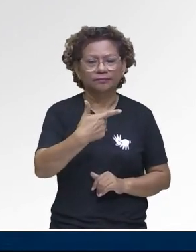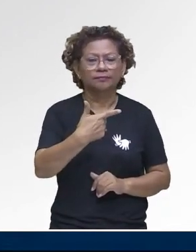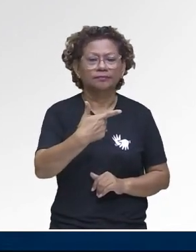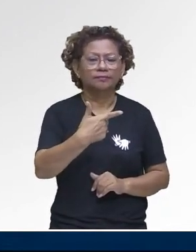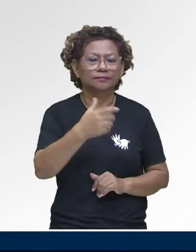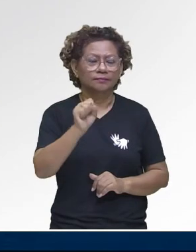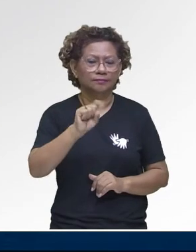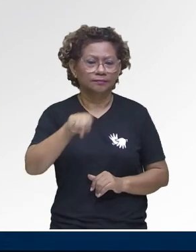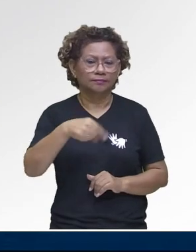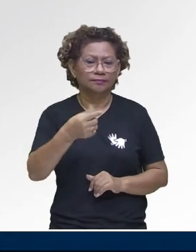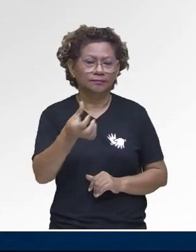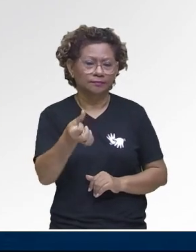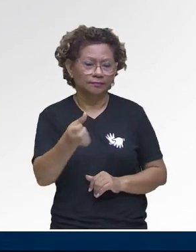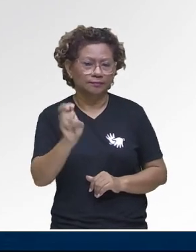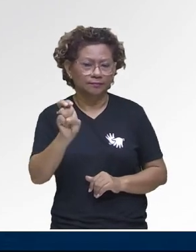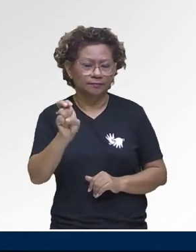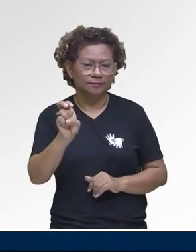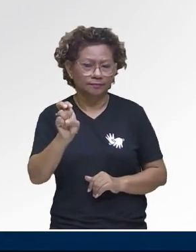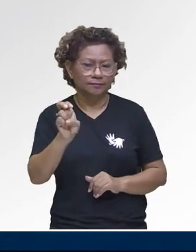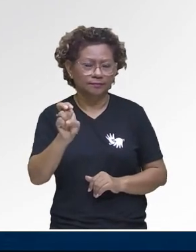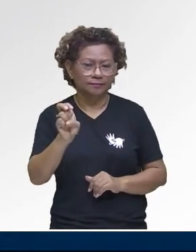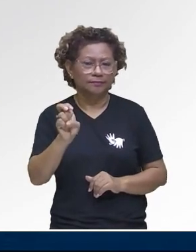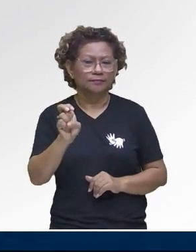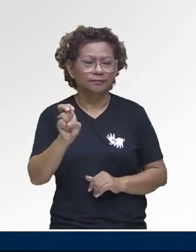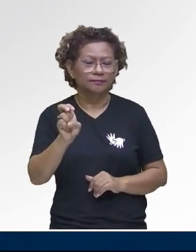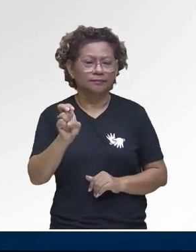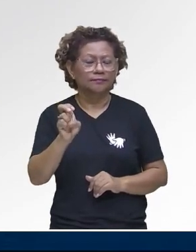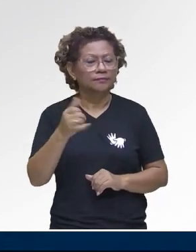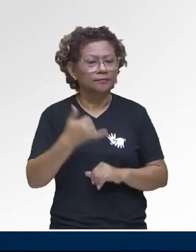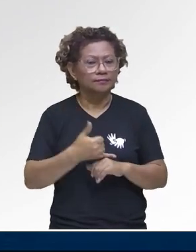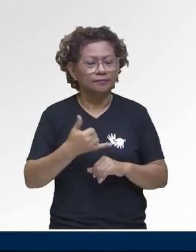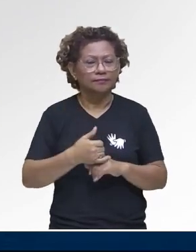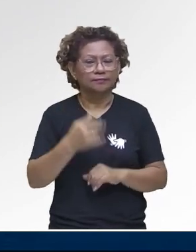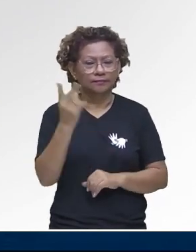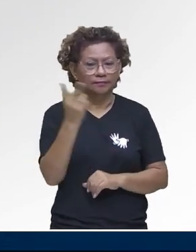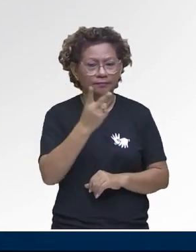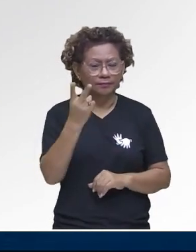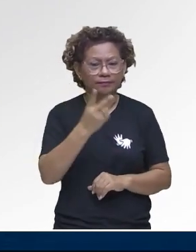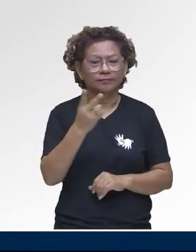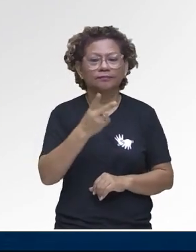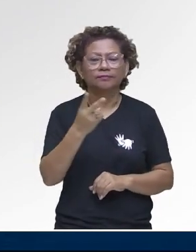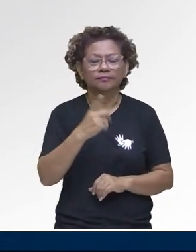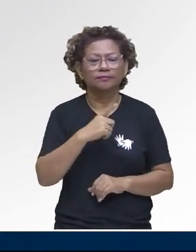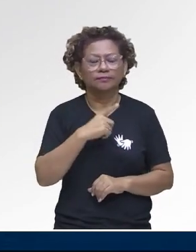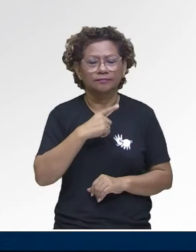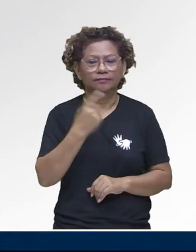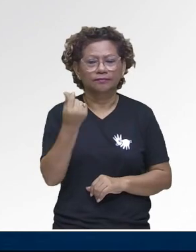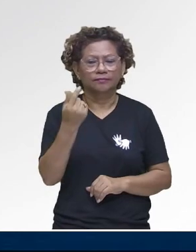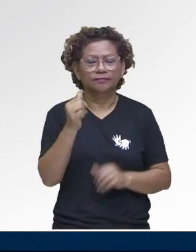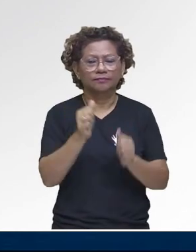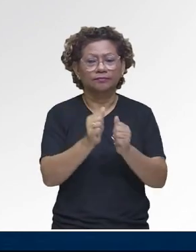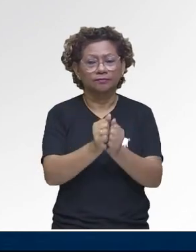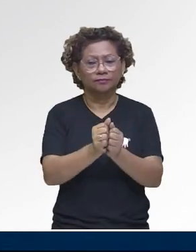28,65, ou seja, quanto as duas amigas, né, têm juntas. Então,